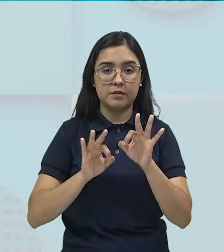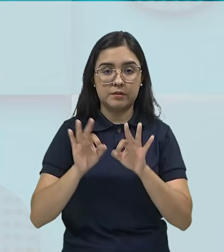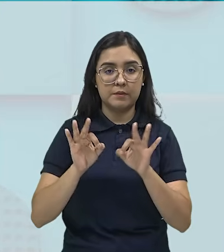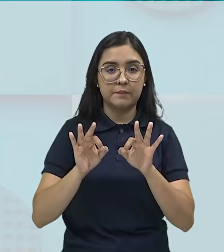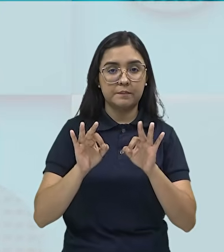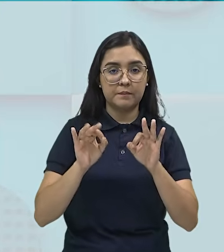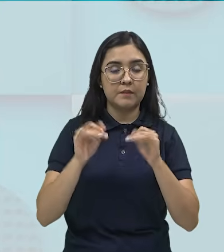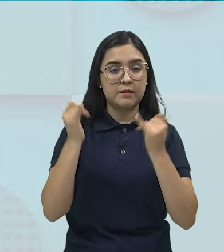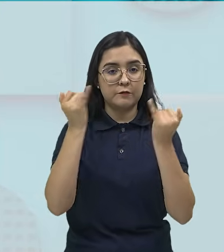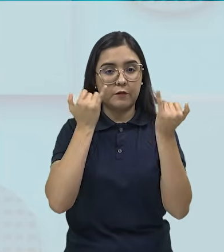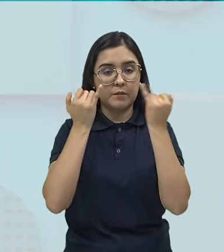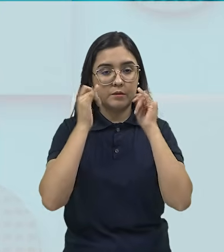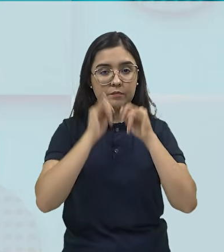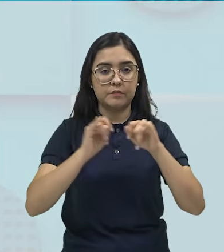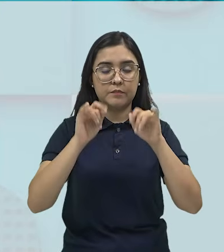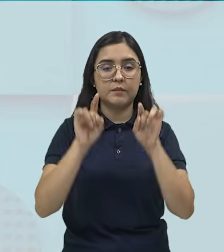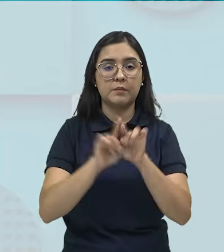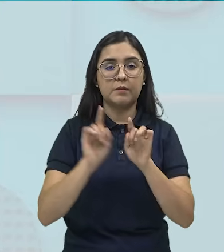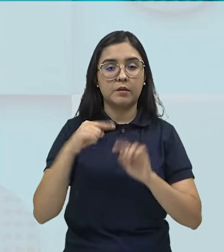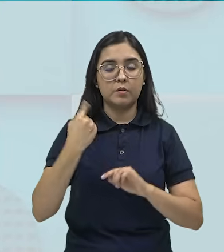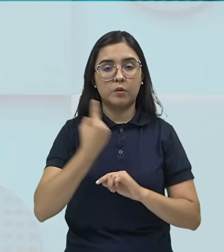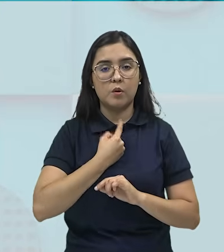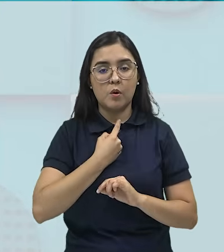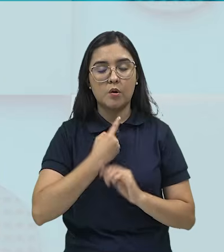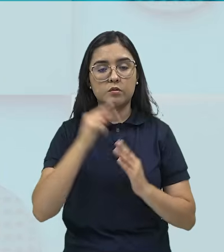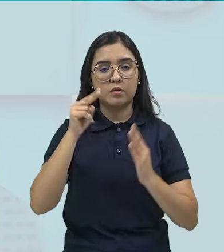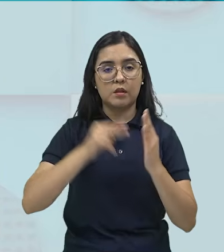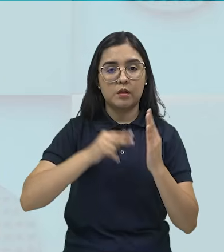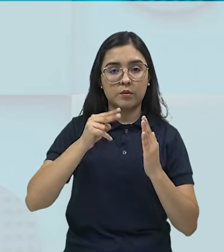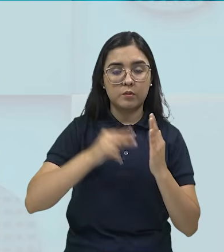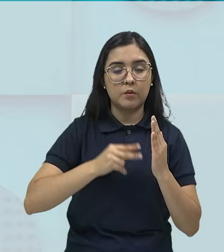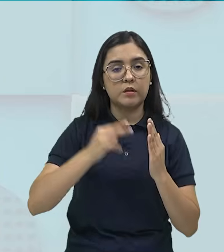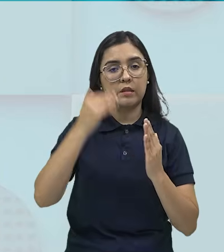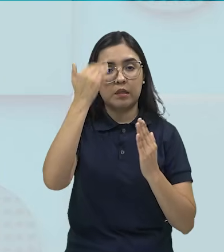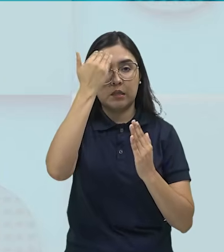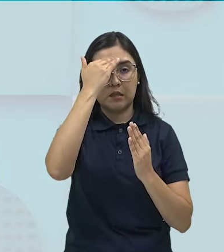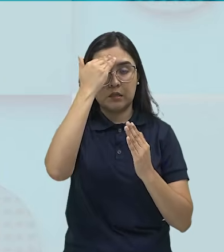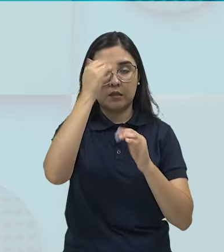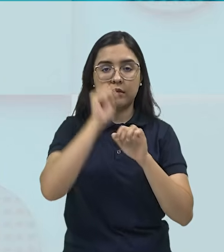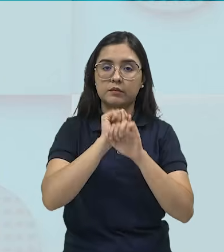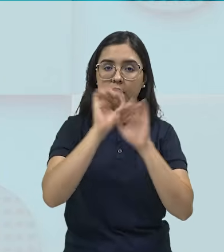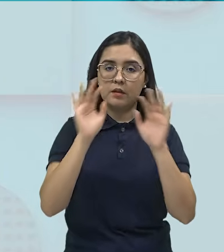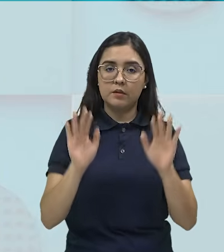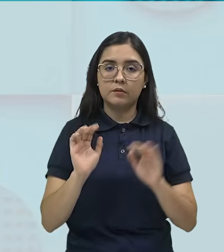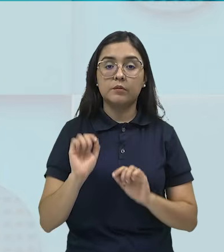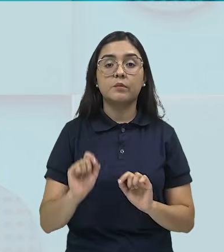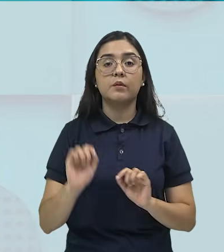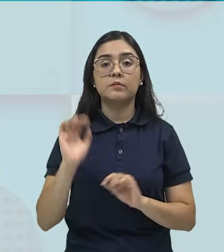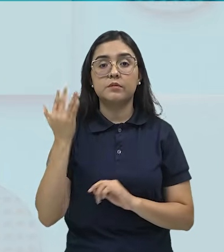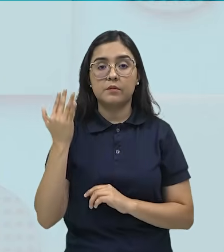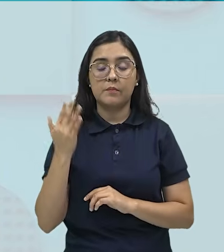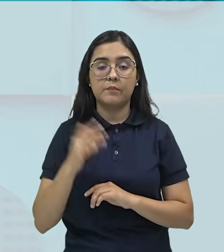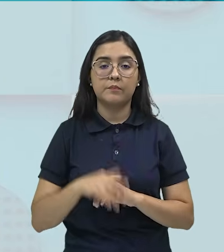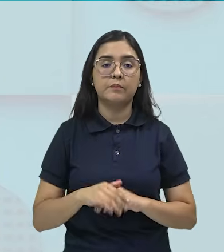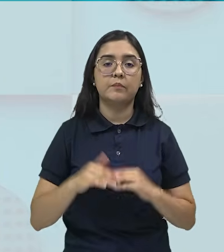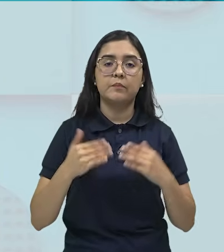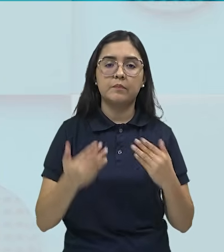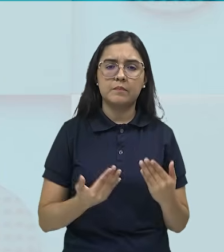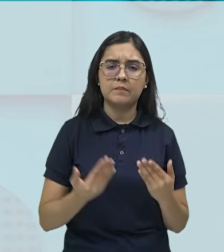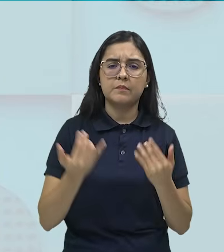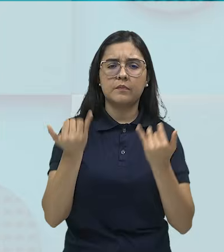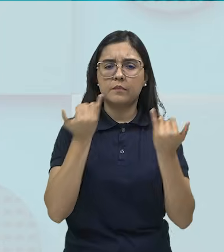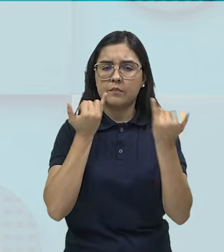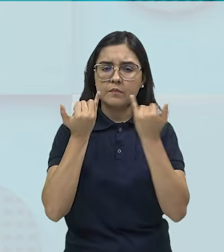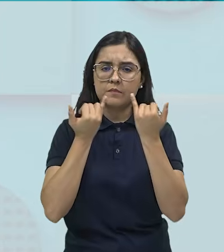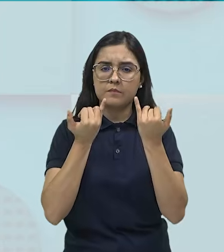notícia, quanto para nós, leitores, conseguirmos entender o que foi que ocorreu, né? Tendo essas informações